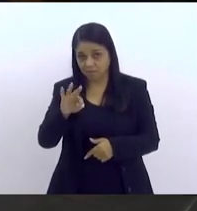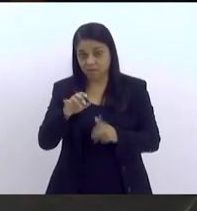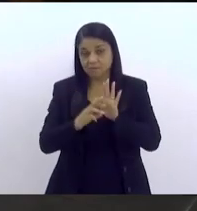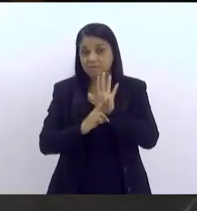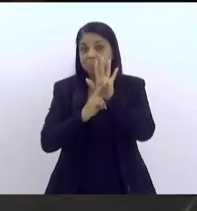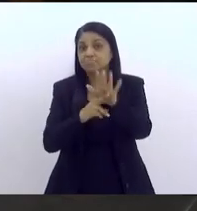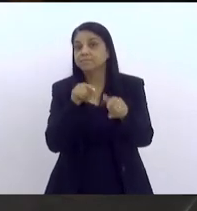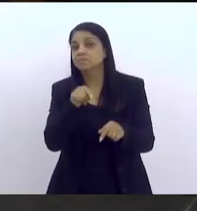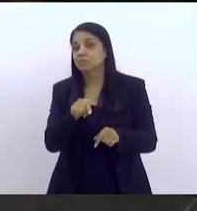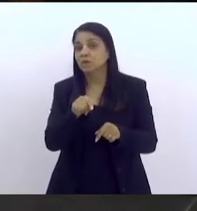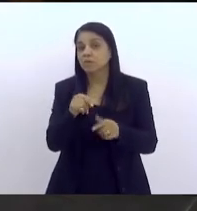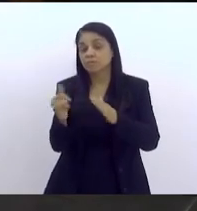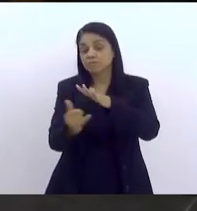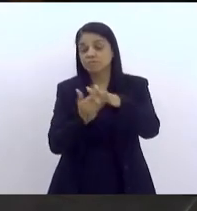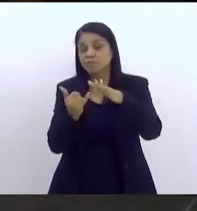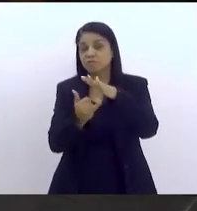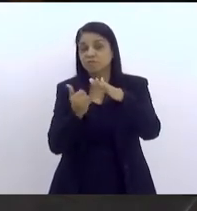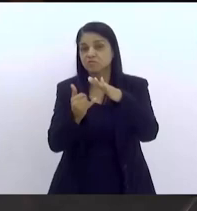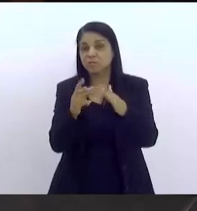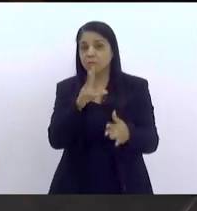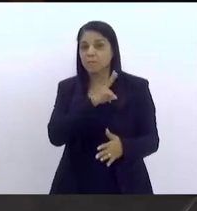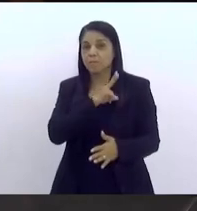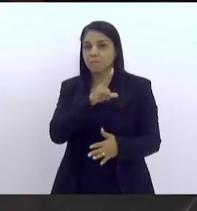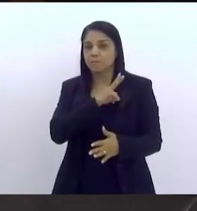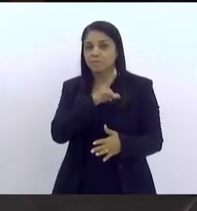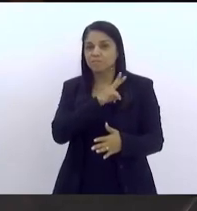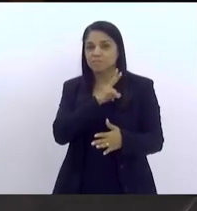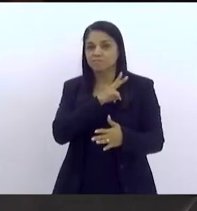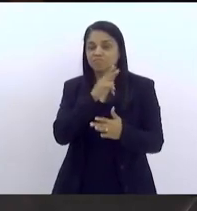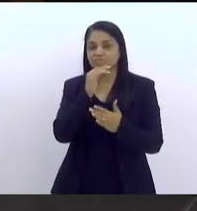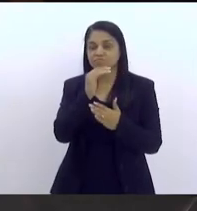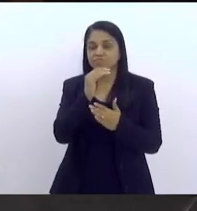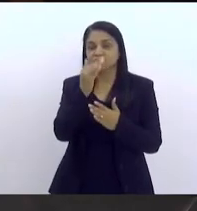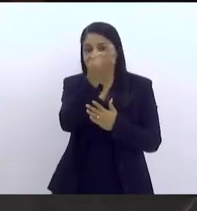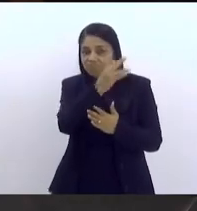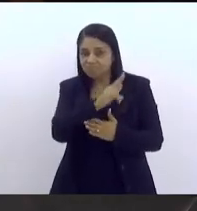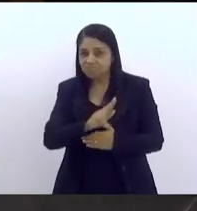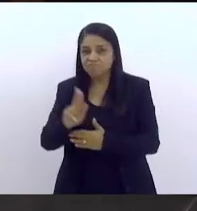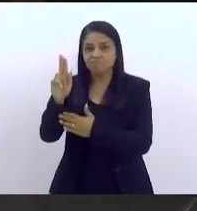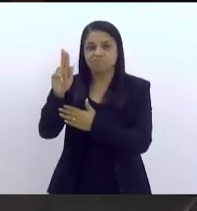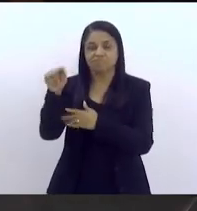instituição né hoje da Rede privada de ensino superior no